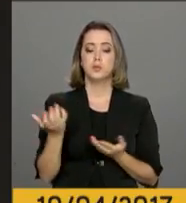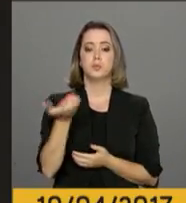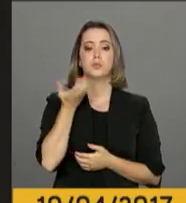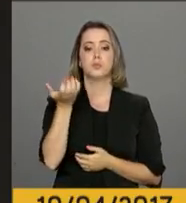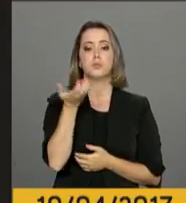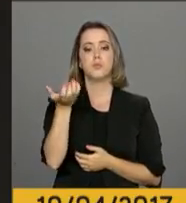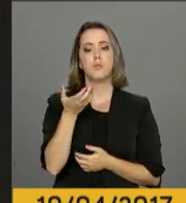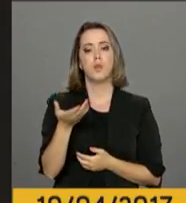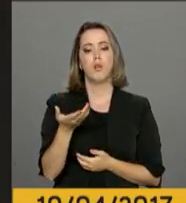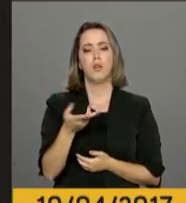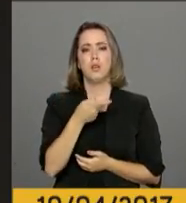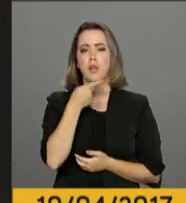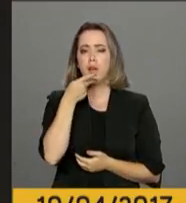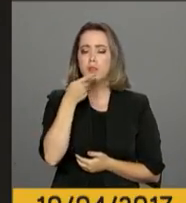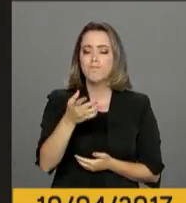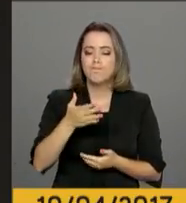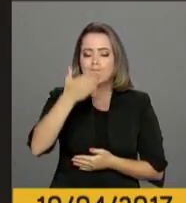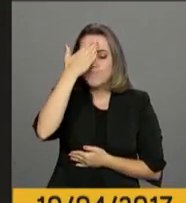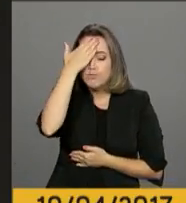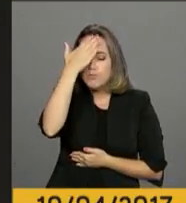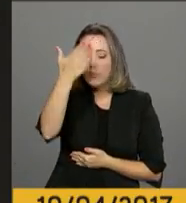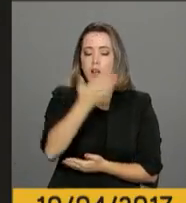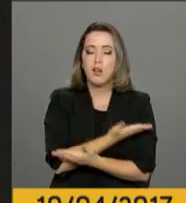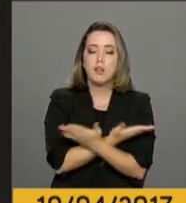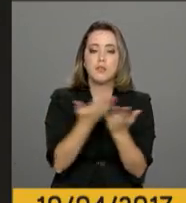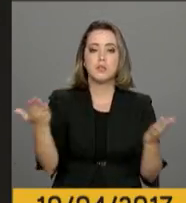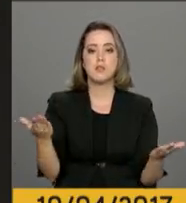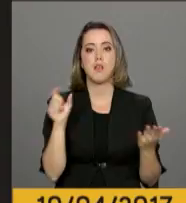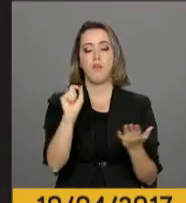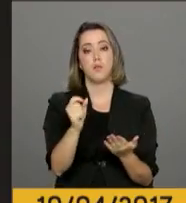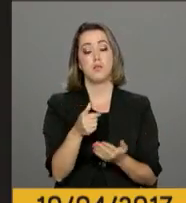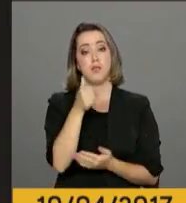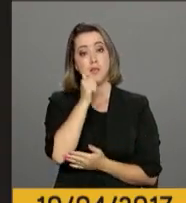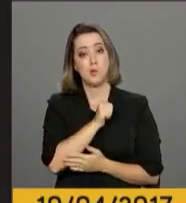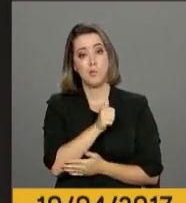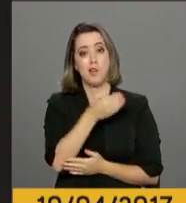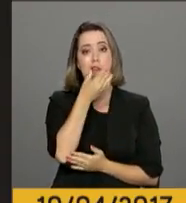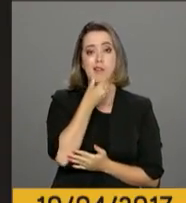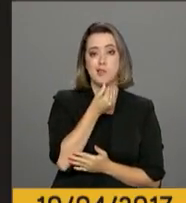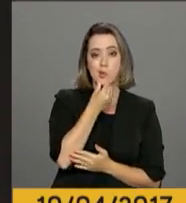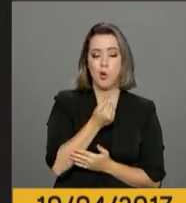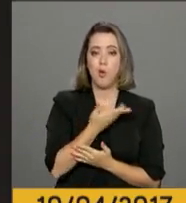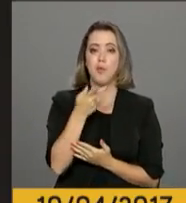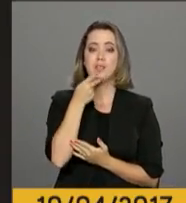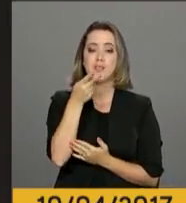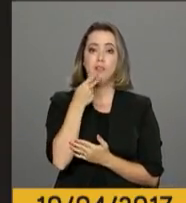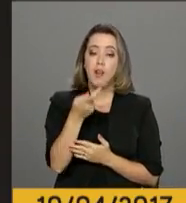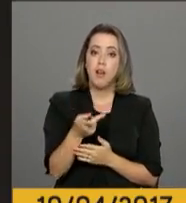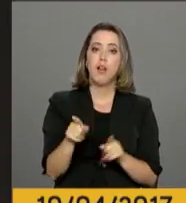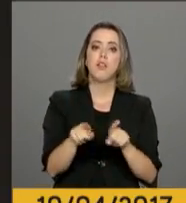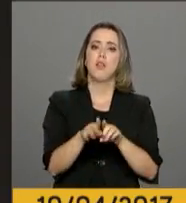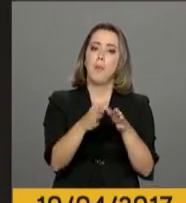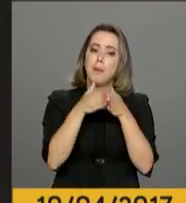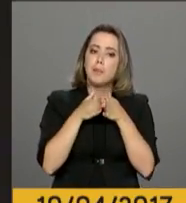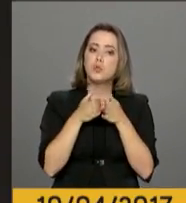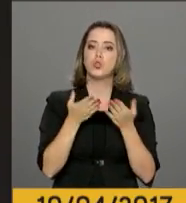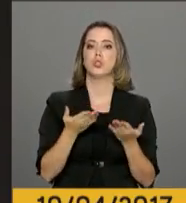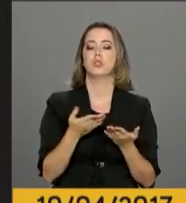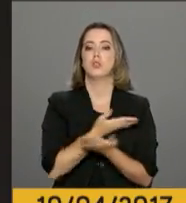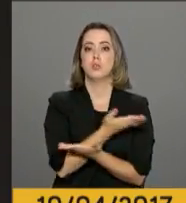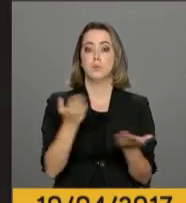quero muitíssimo agradecer a todos os senhores, as senhoras, dizer e pedir que, tal